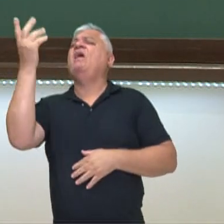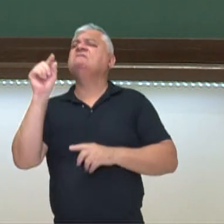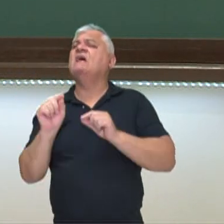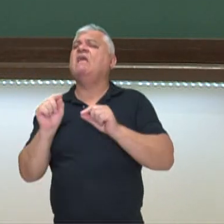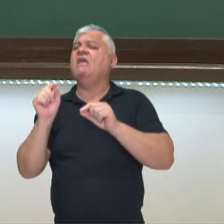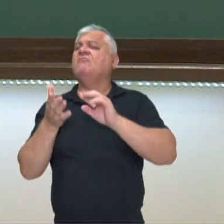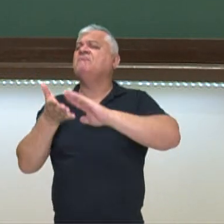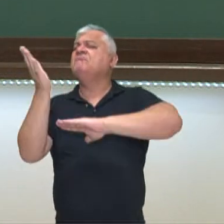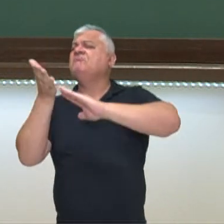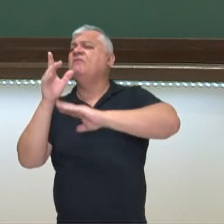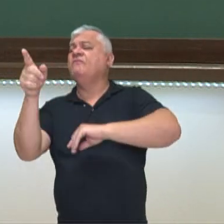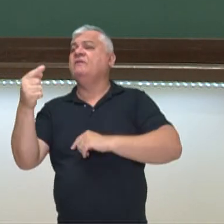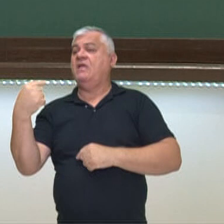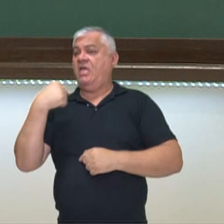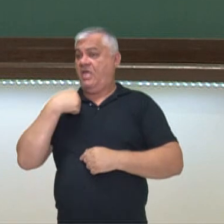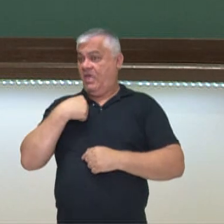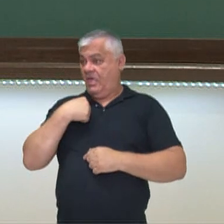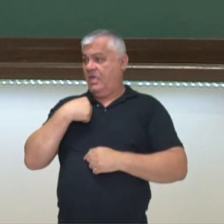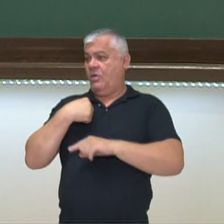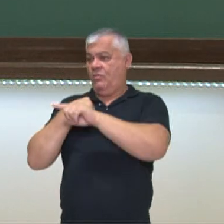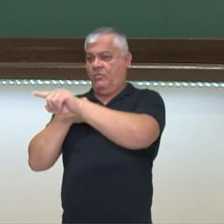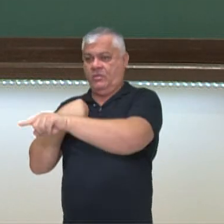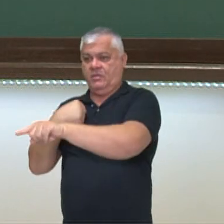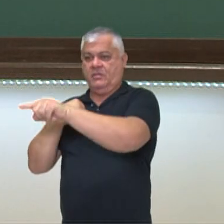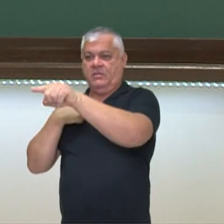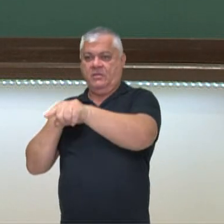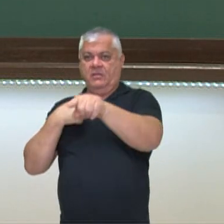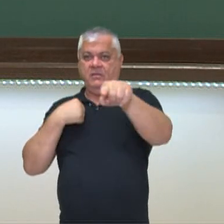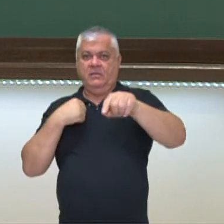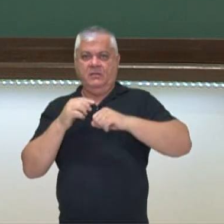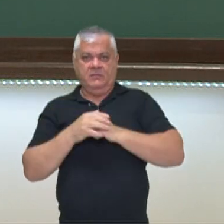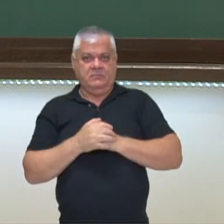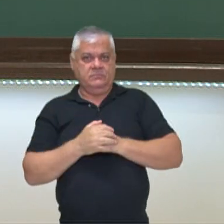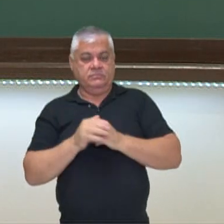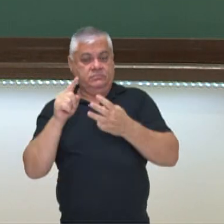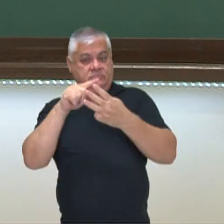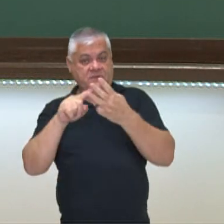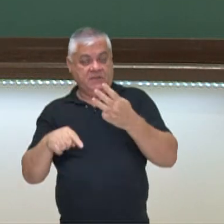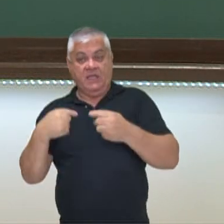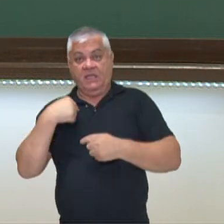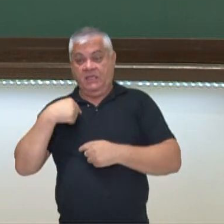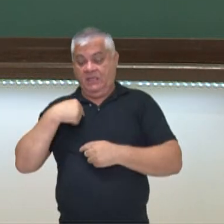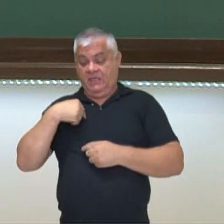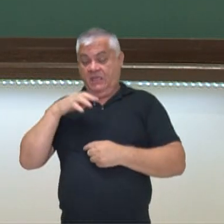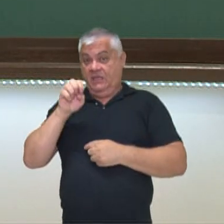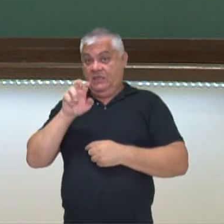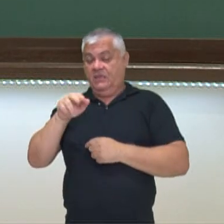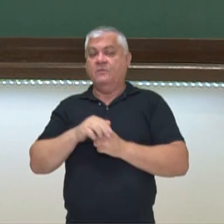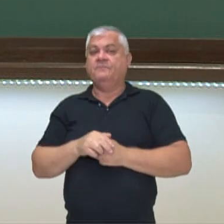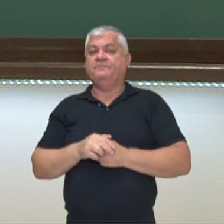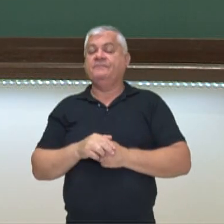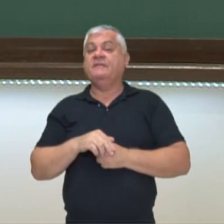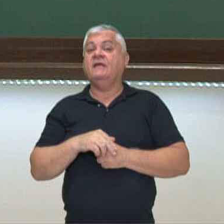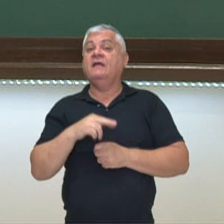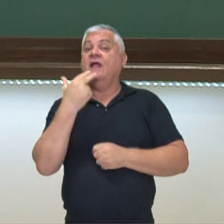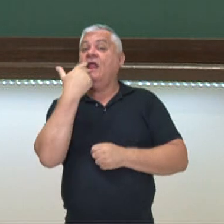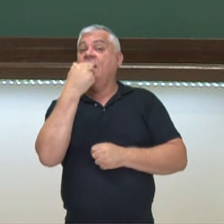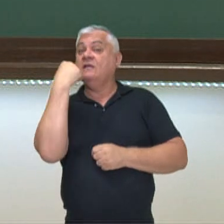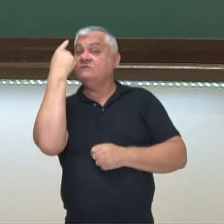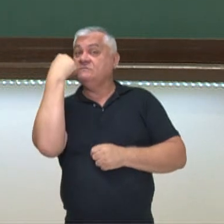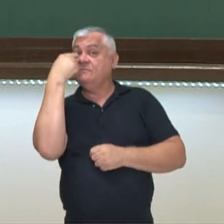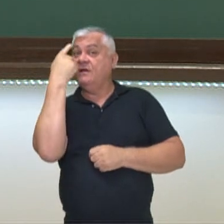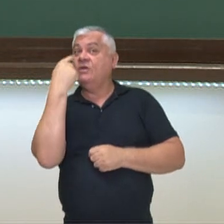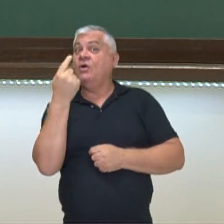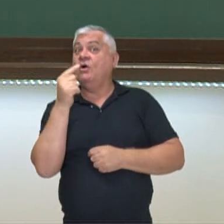lá, fui eu, Augusto e Rodolfo. Você coloca o eu na frente. Em espanhol, quando você vai incluir